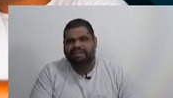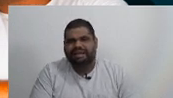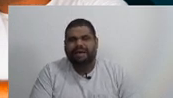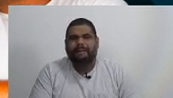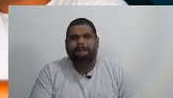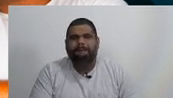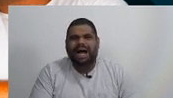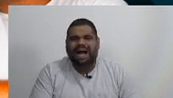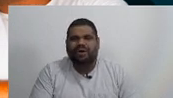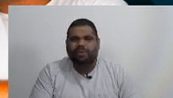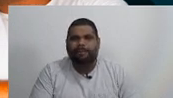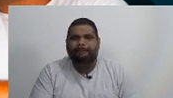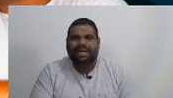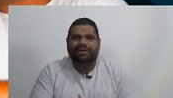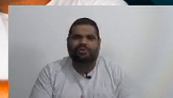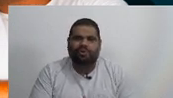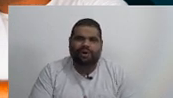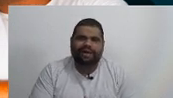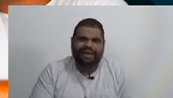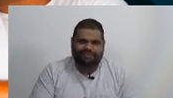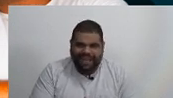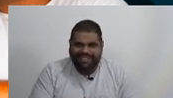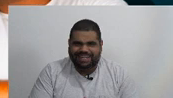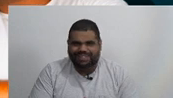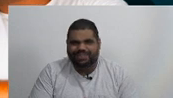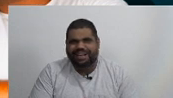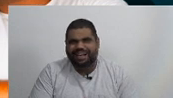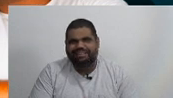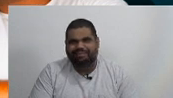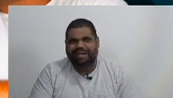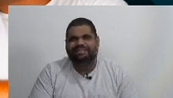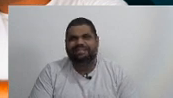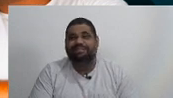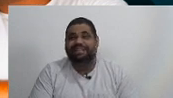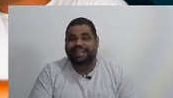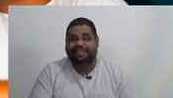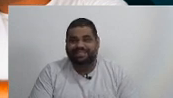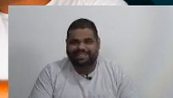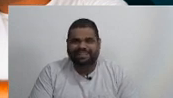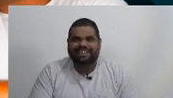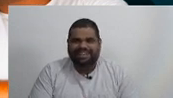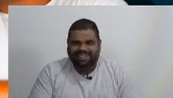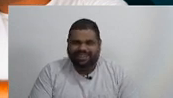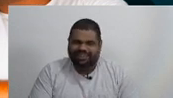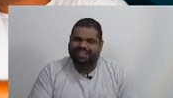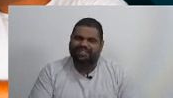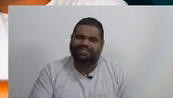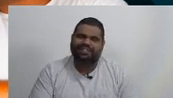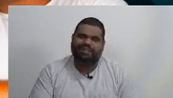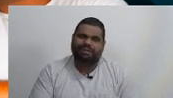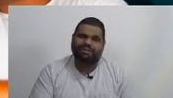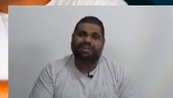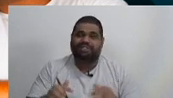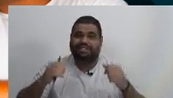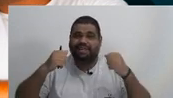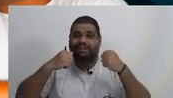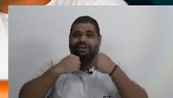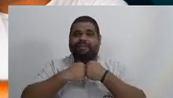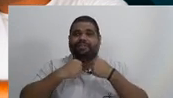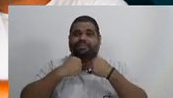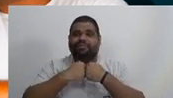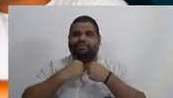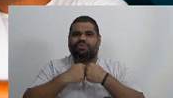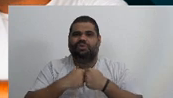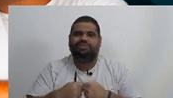funções, barro branco. Repete aí na sua casa. Para cima deles. E não deixe o inimigo agir. Tá